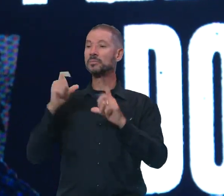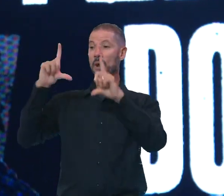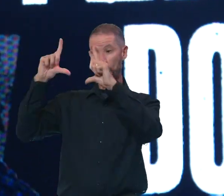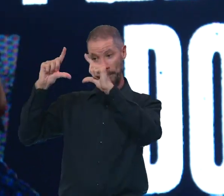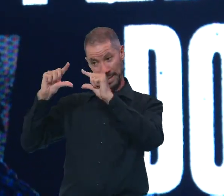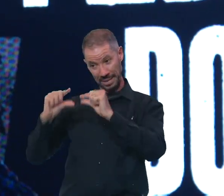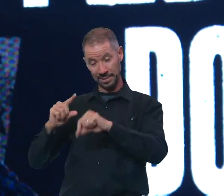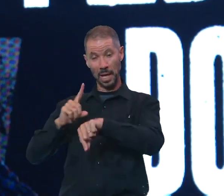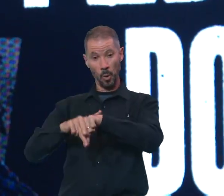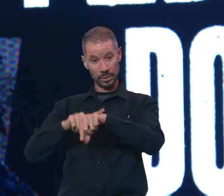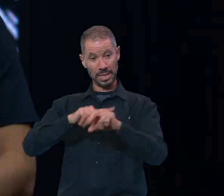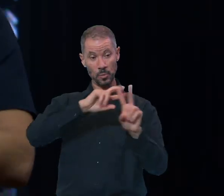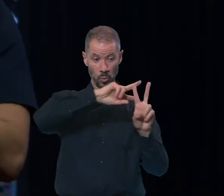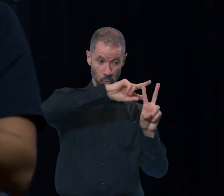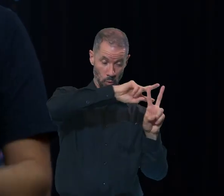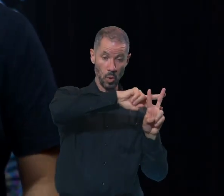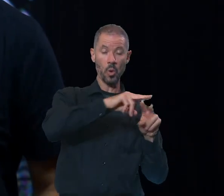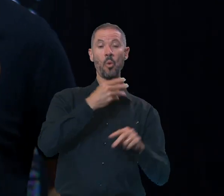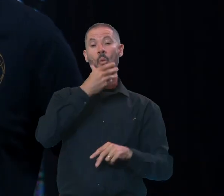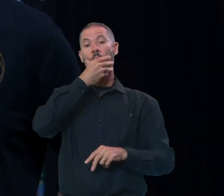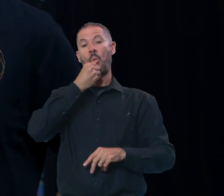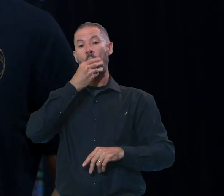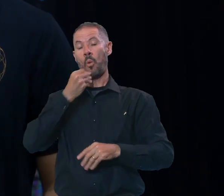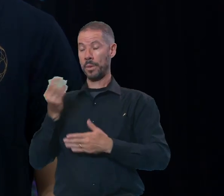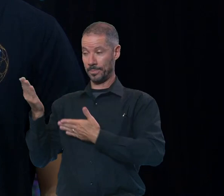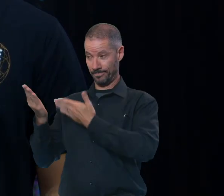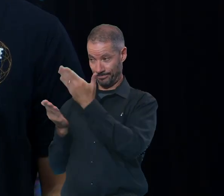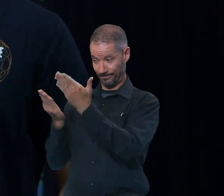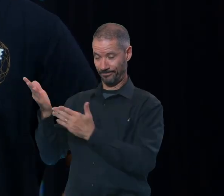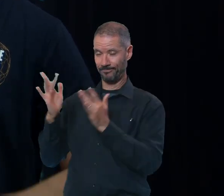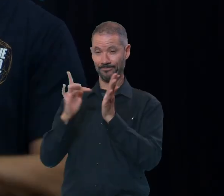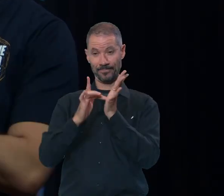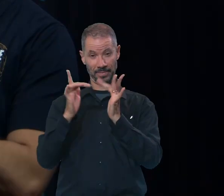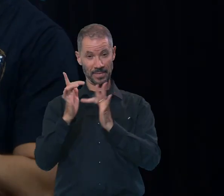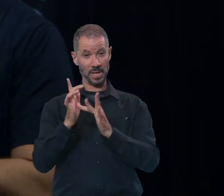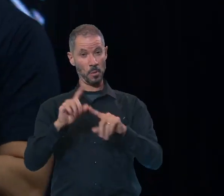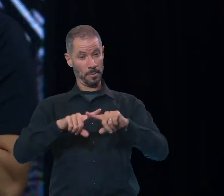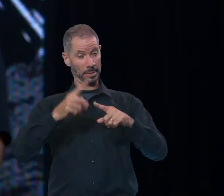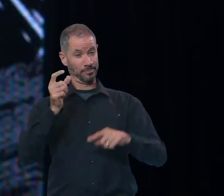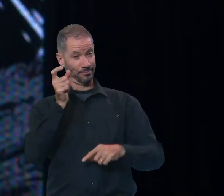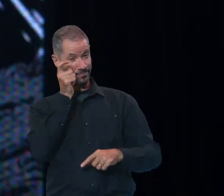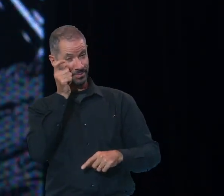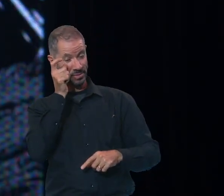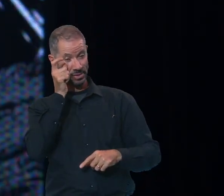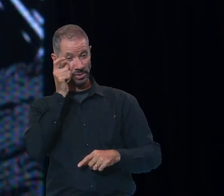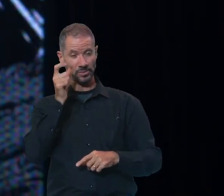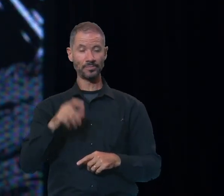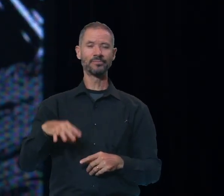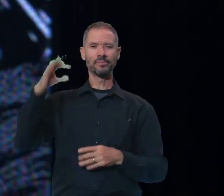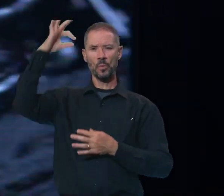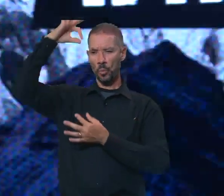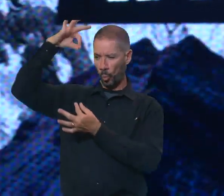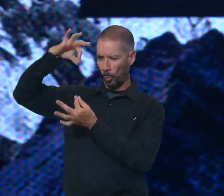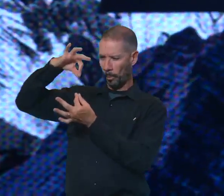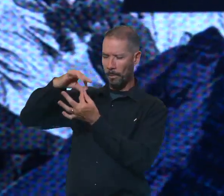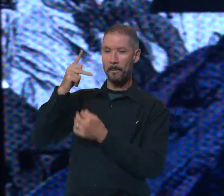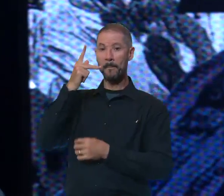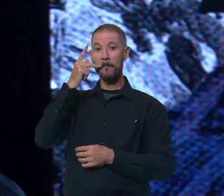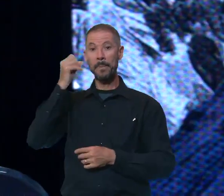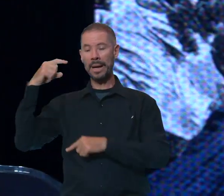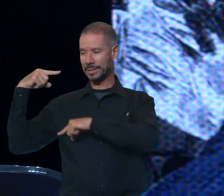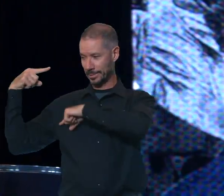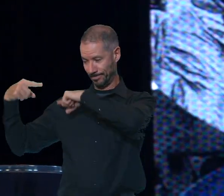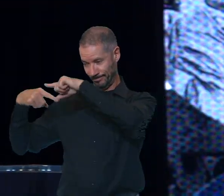a pena daquele homem que agora era um irmão em Cristo Jesus. Mas é muito interessante porque nos escritos dos pais da igreja, um escrito